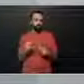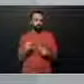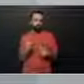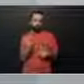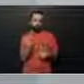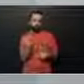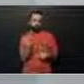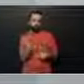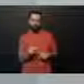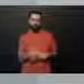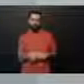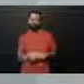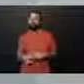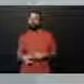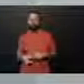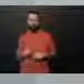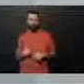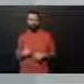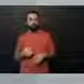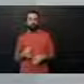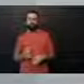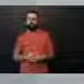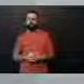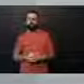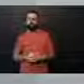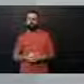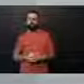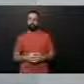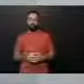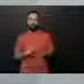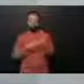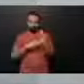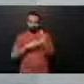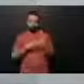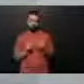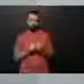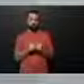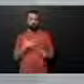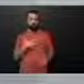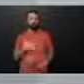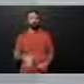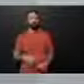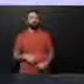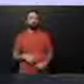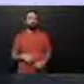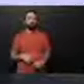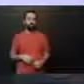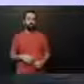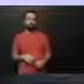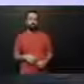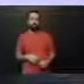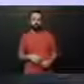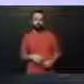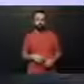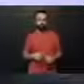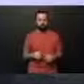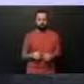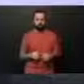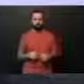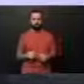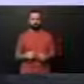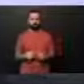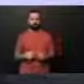dourado, ok? Então, vamos lá. Acompanhe a leitura comigo e vamos fazer a